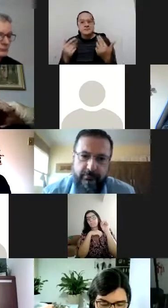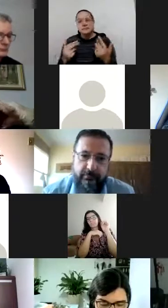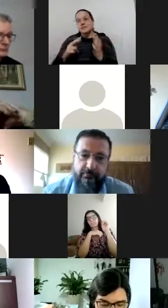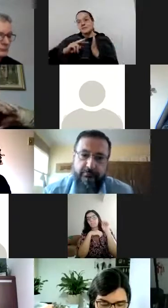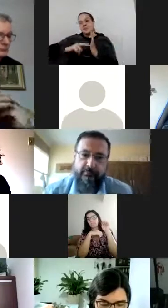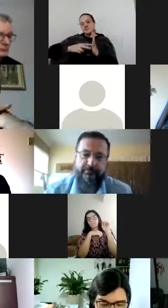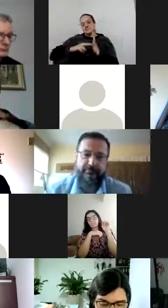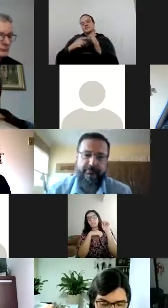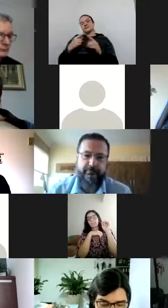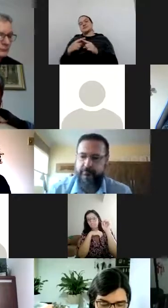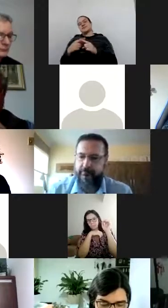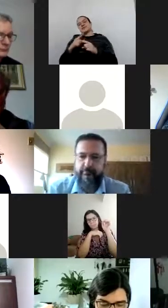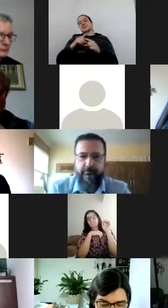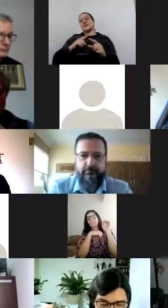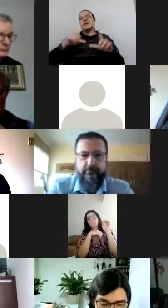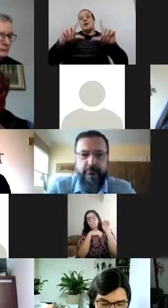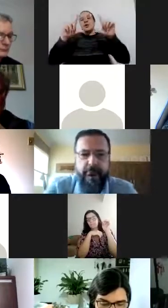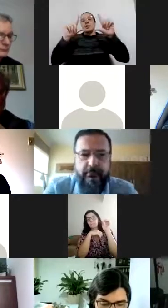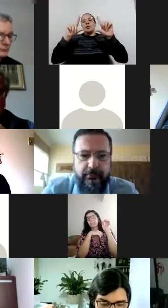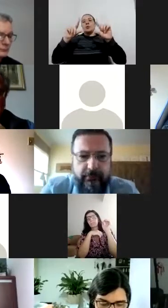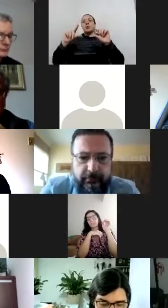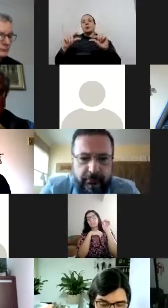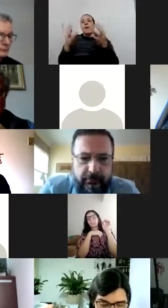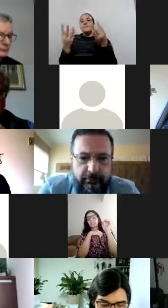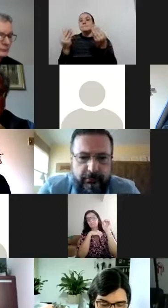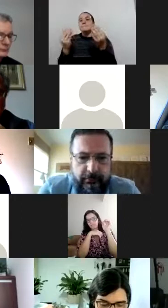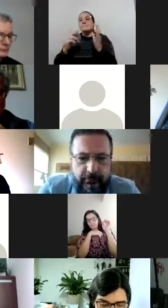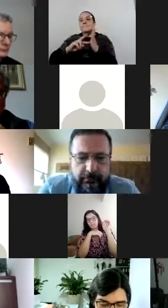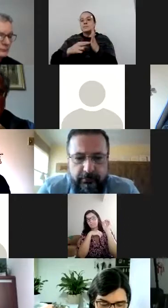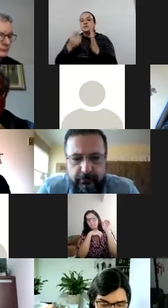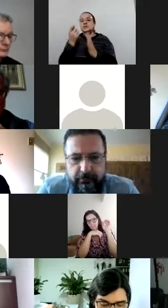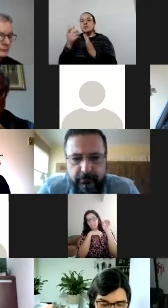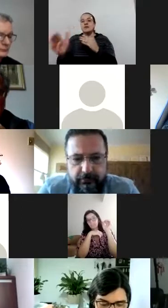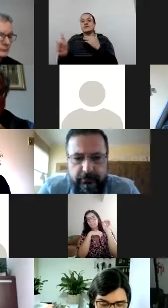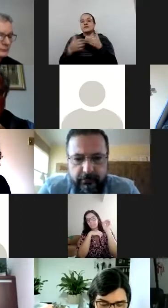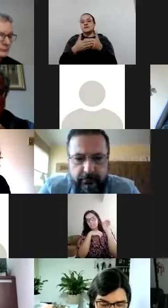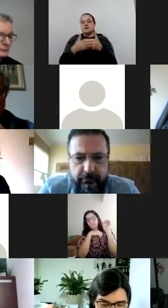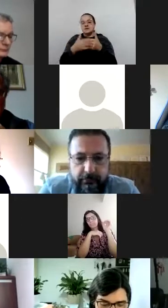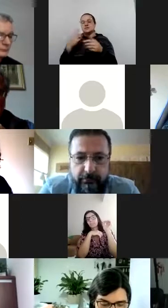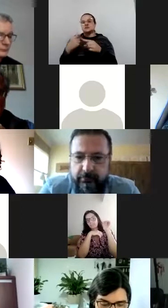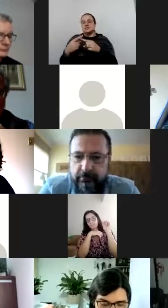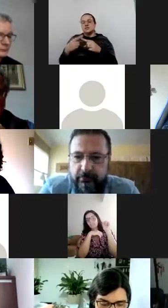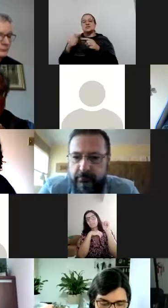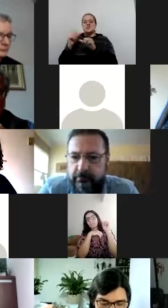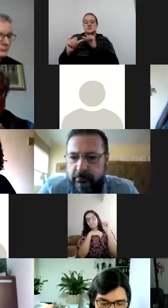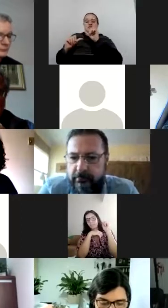uma baixa tremenda e muitos sindicatos estão praticamente fechando as portas depois de tanta reforma que tiveram pelo caminho.